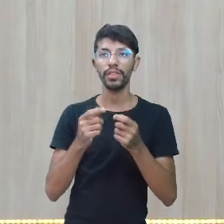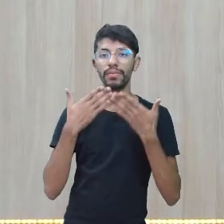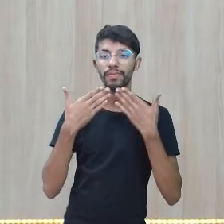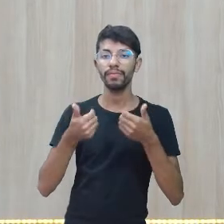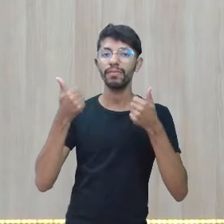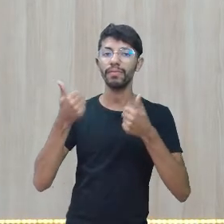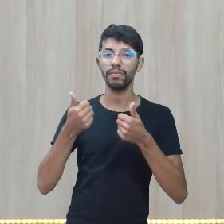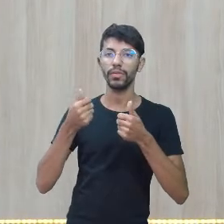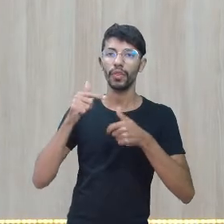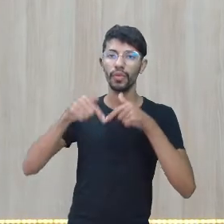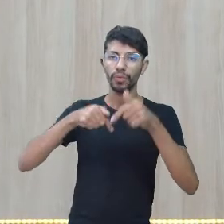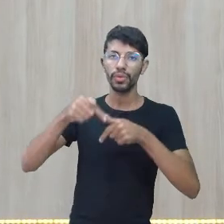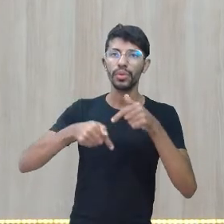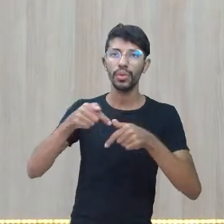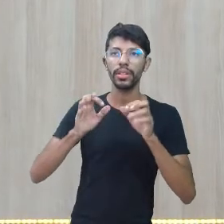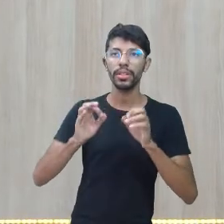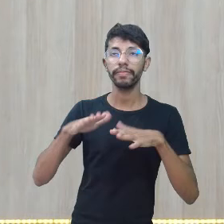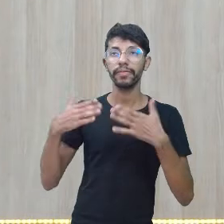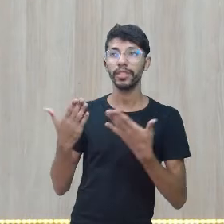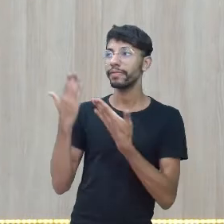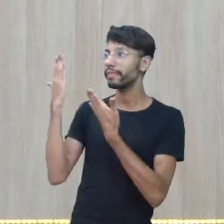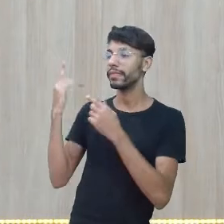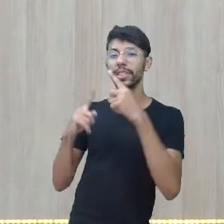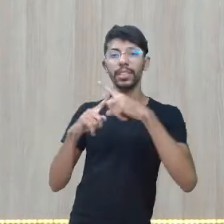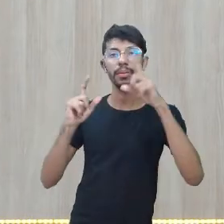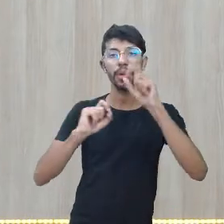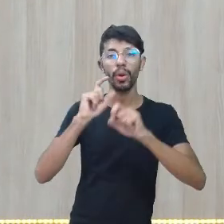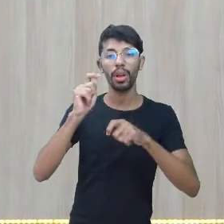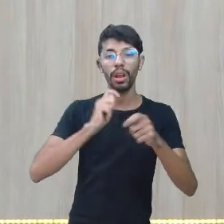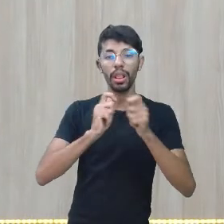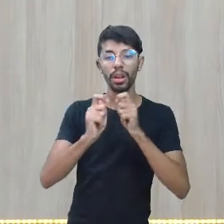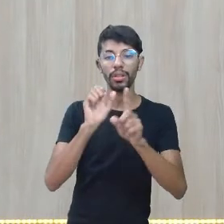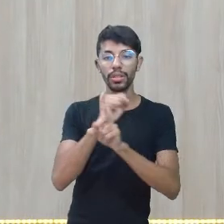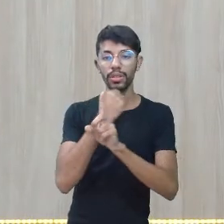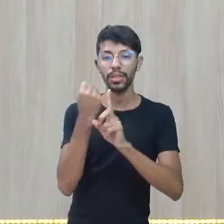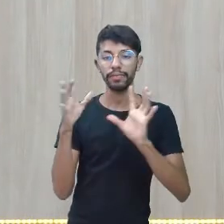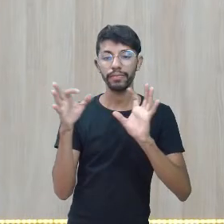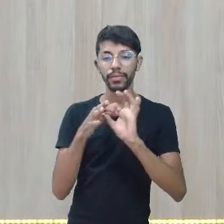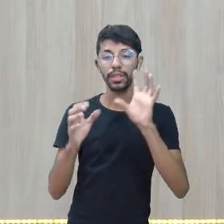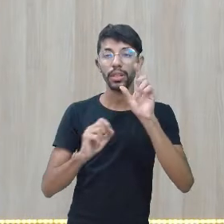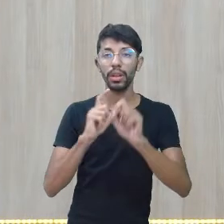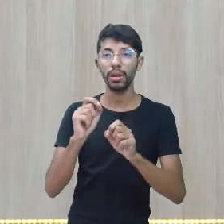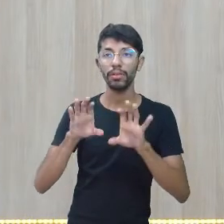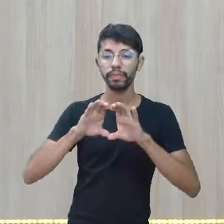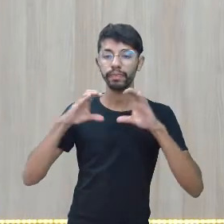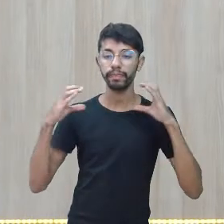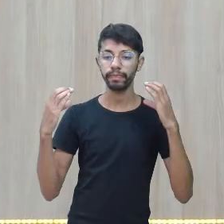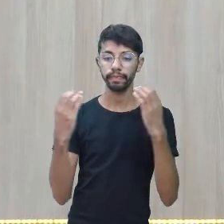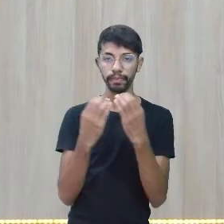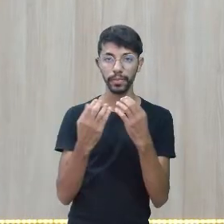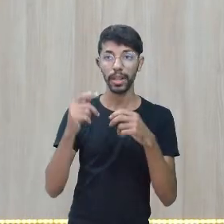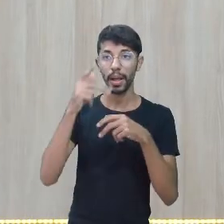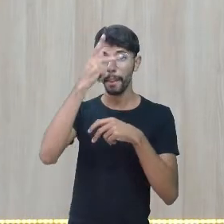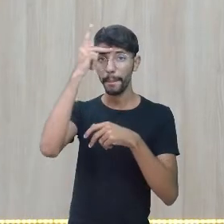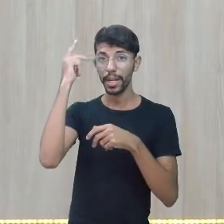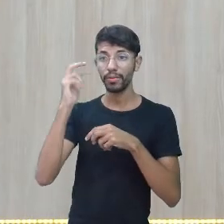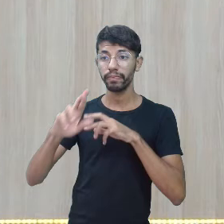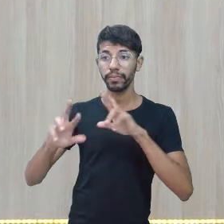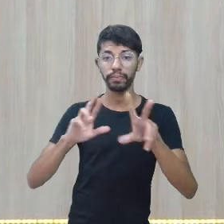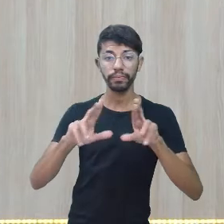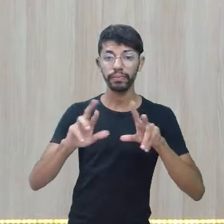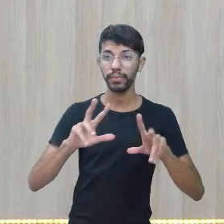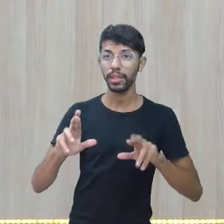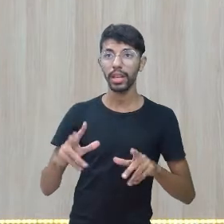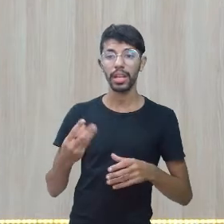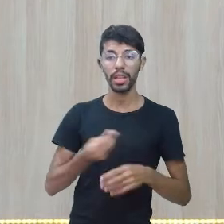tipo aqui é a entrevista social, tá certo? Que envolve aí uma comunidade, pessoas diferentes que habitam o